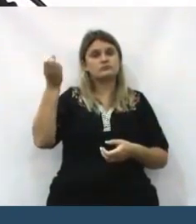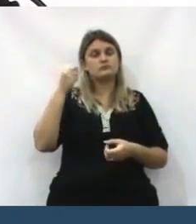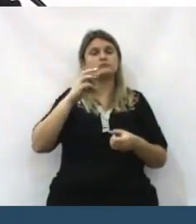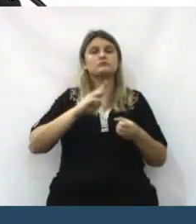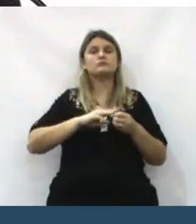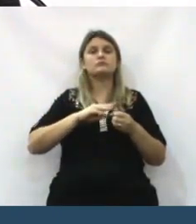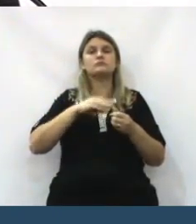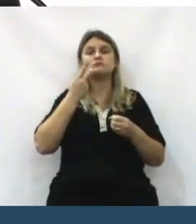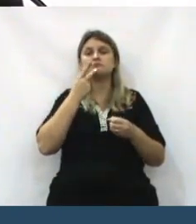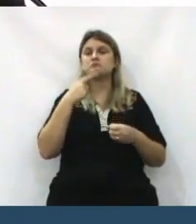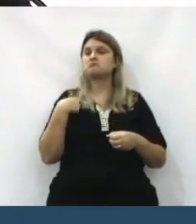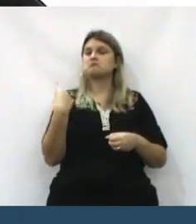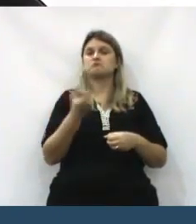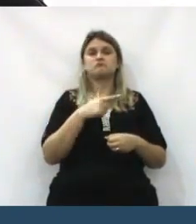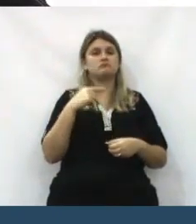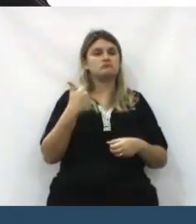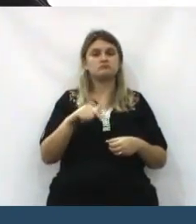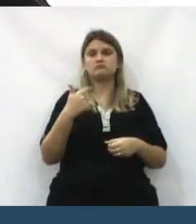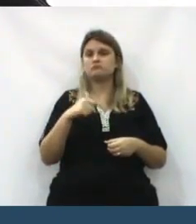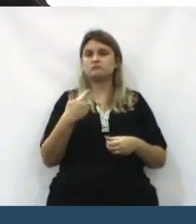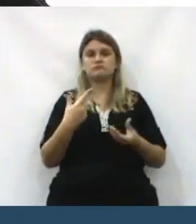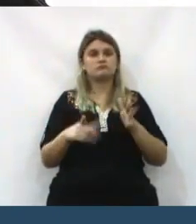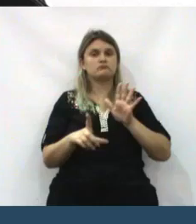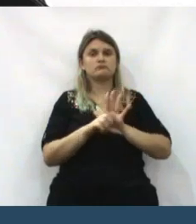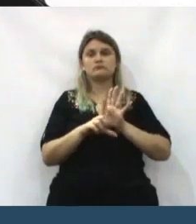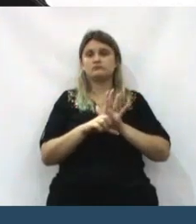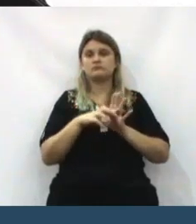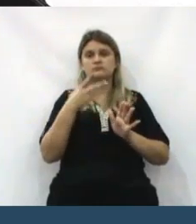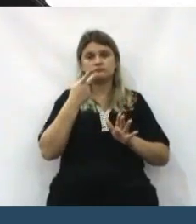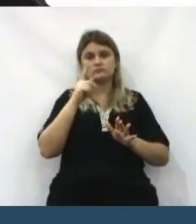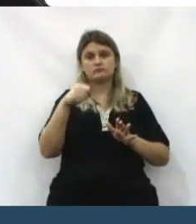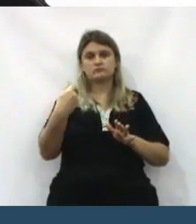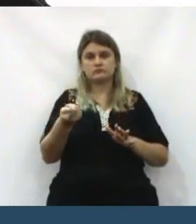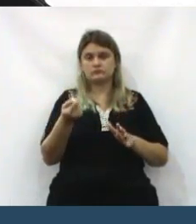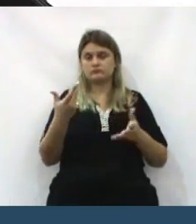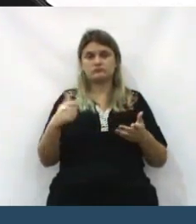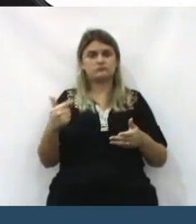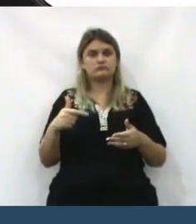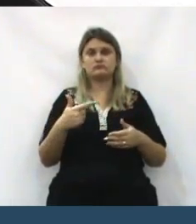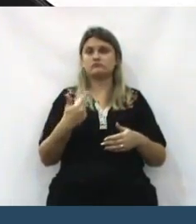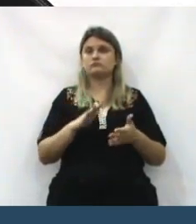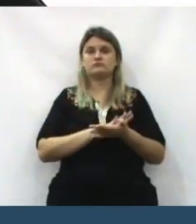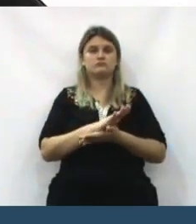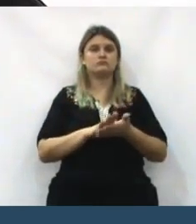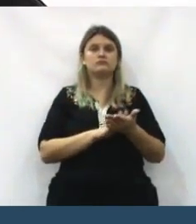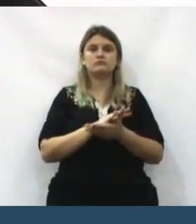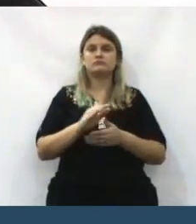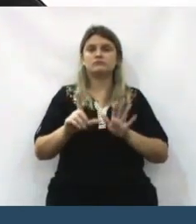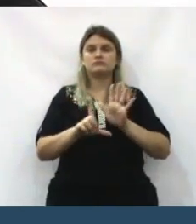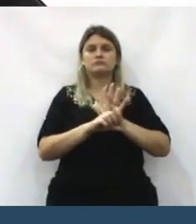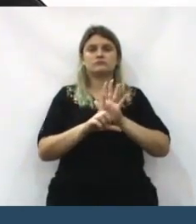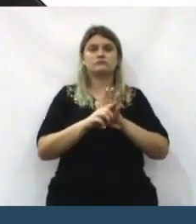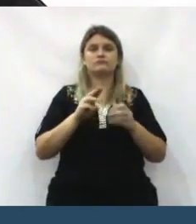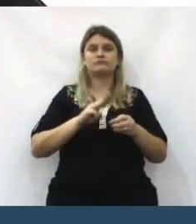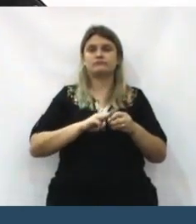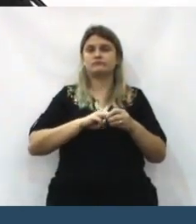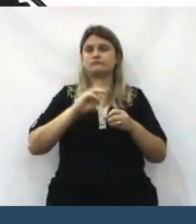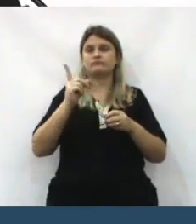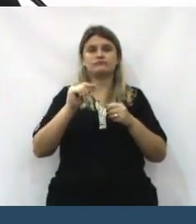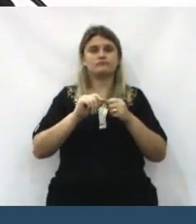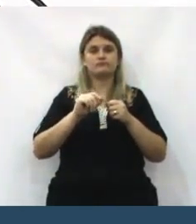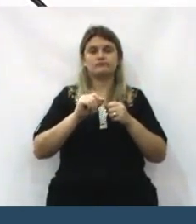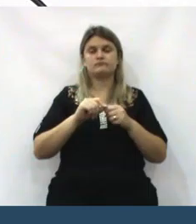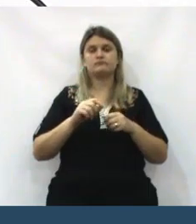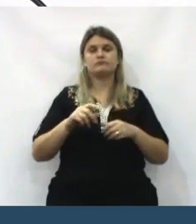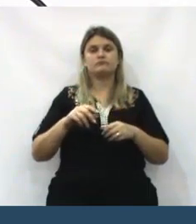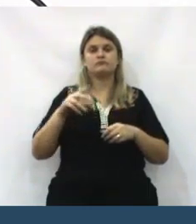aposentadoria, o município vai dizer: nós não temos lei sobre essa questão. Não existe lei municipal. Não foi